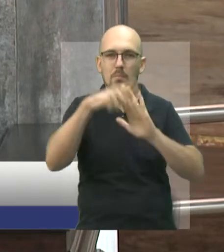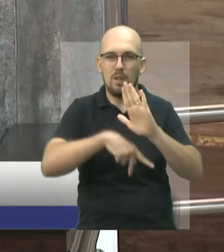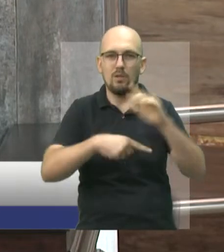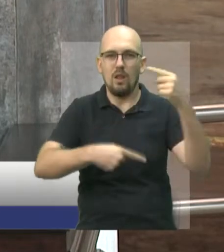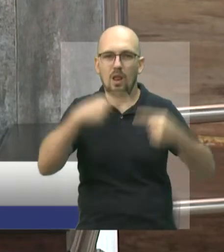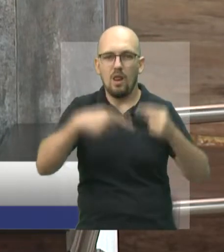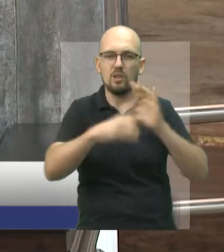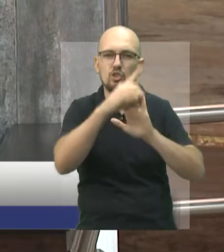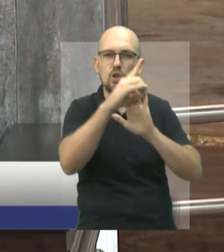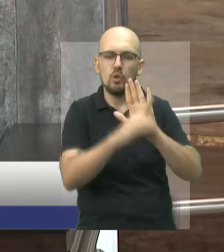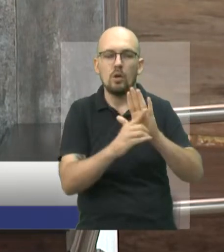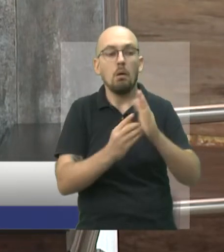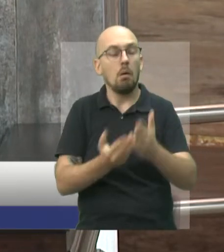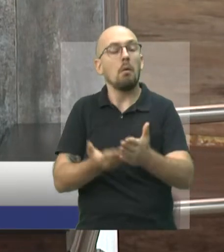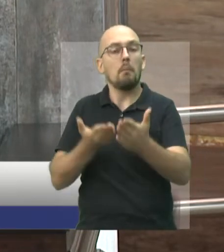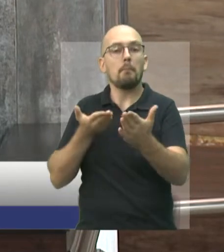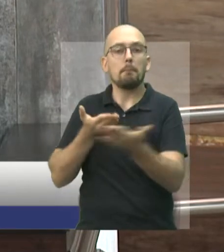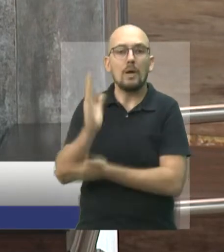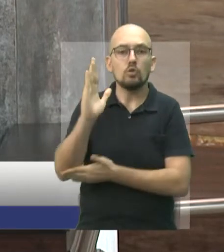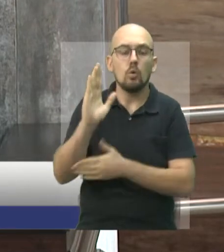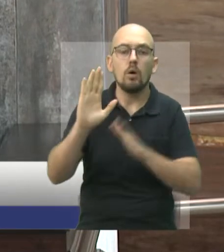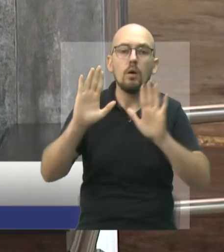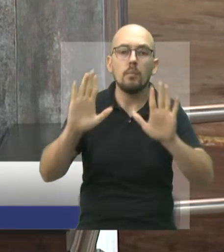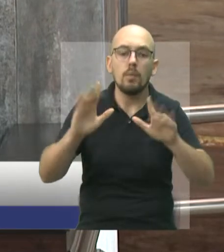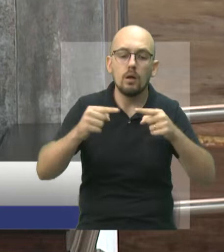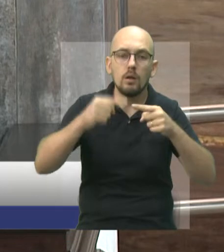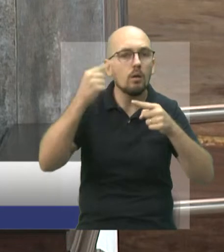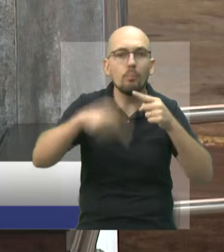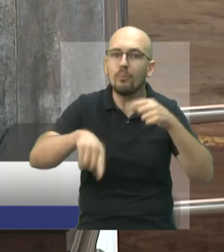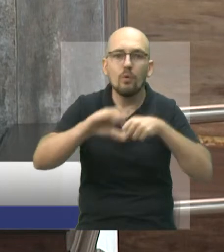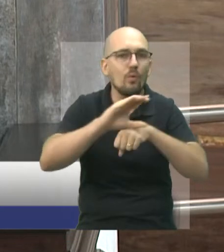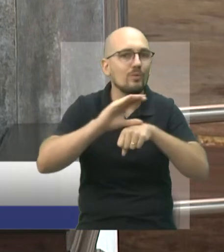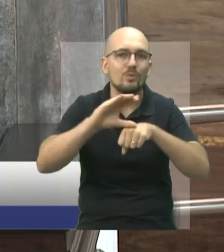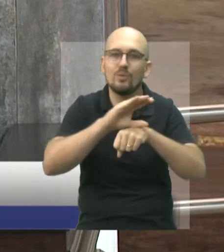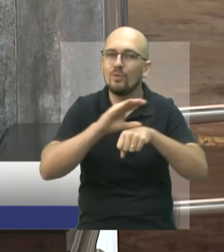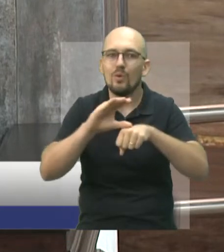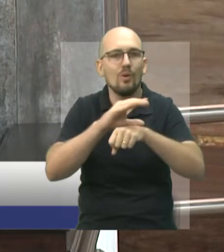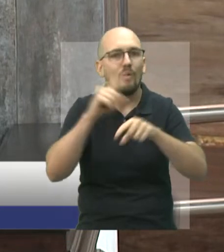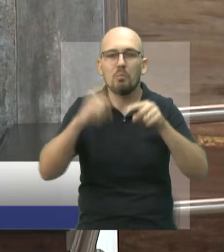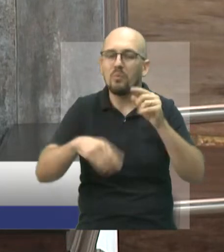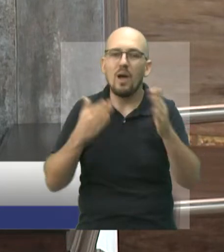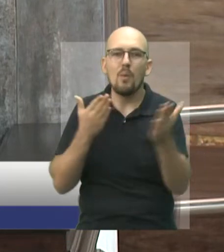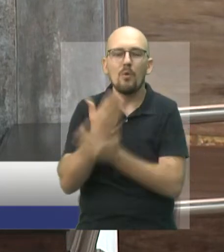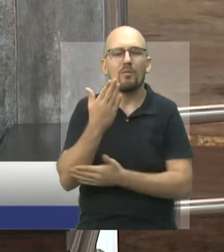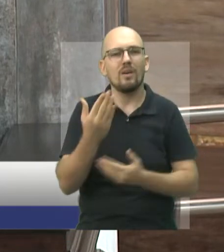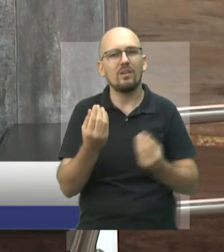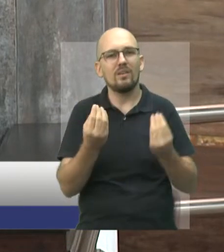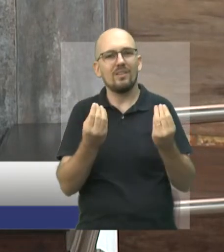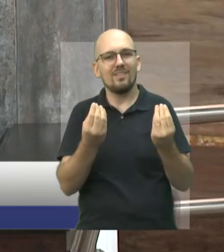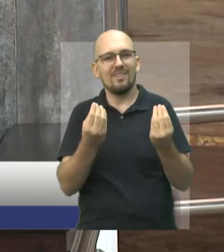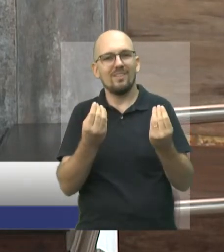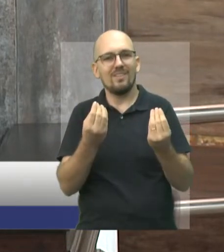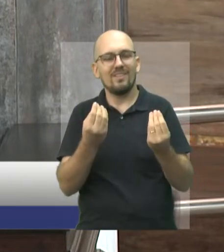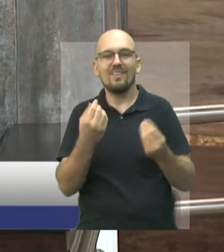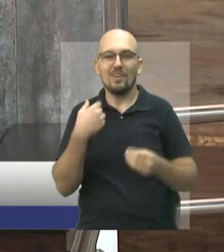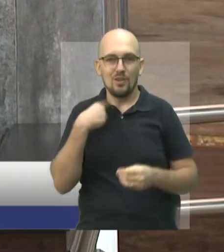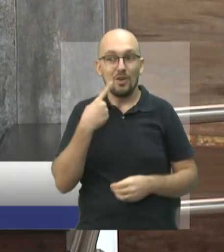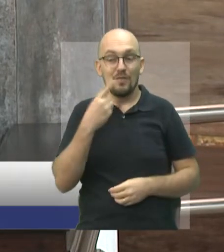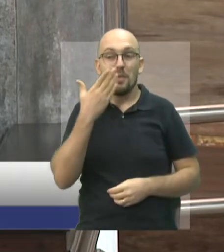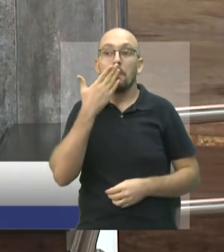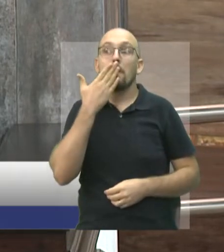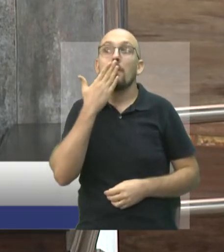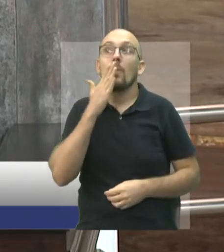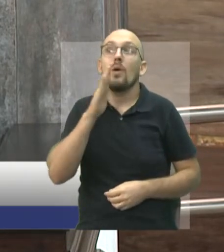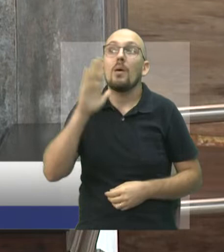passou inconstitucional, foi aprovado. Então eu vejo que na promessa aqui é uma coisa, e quando se